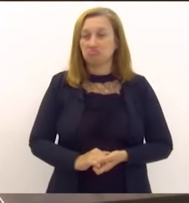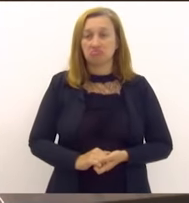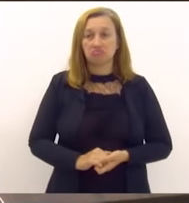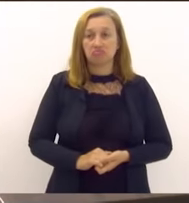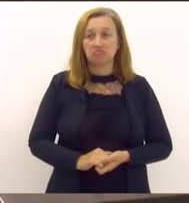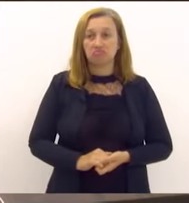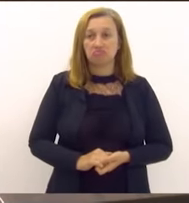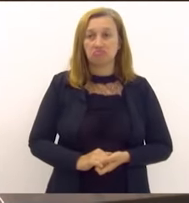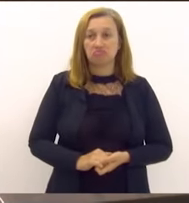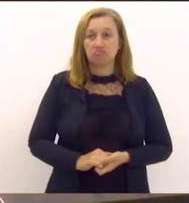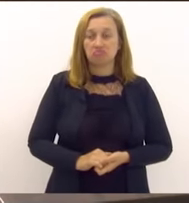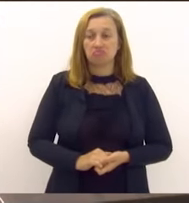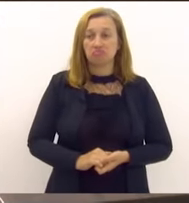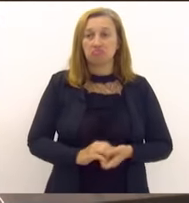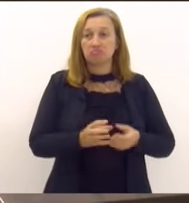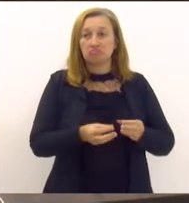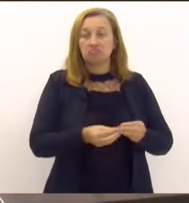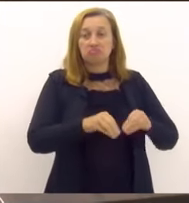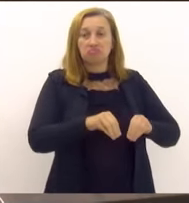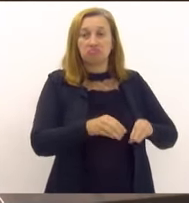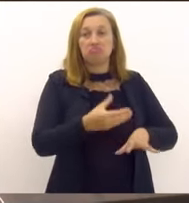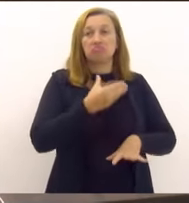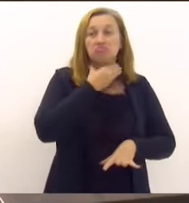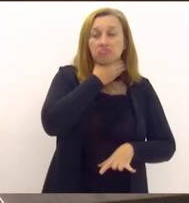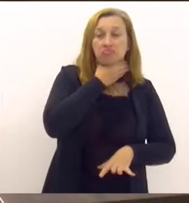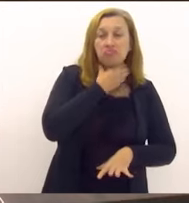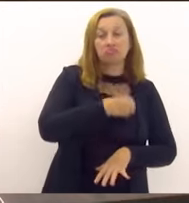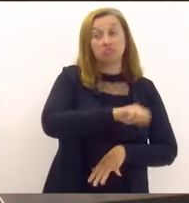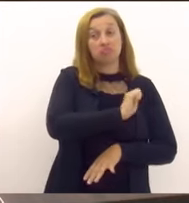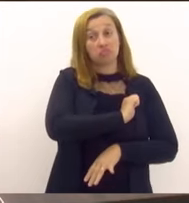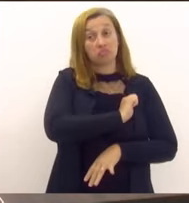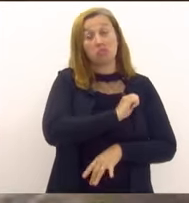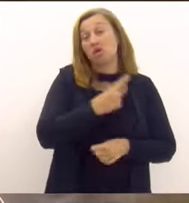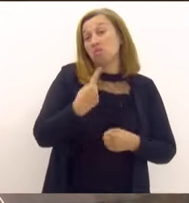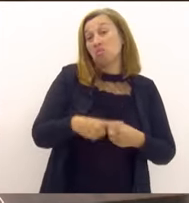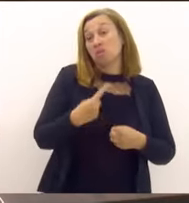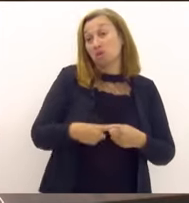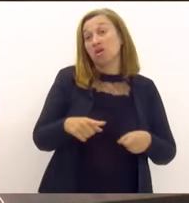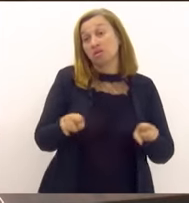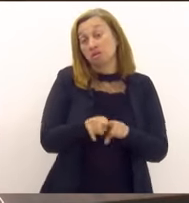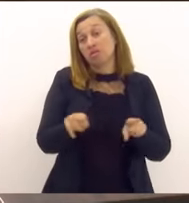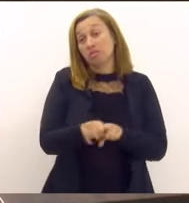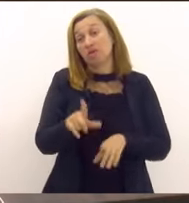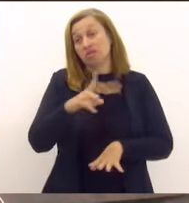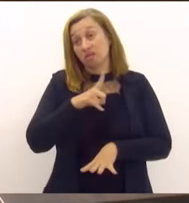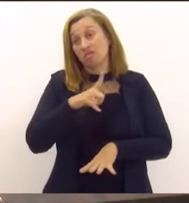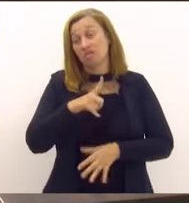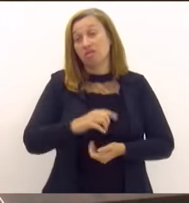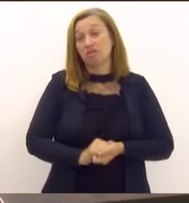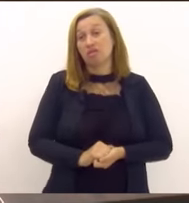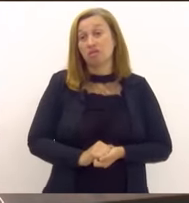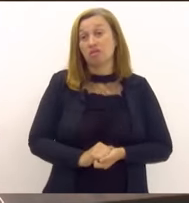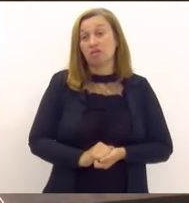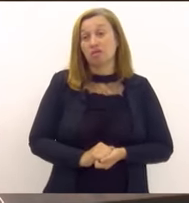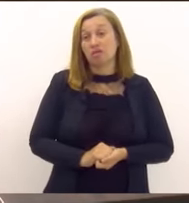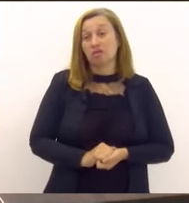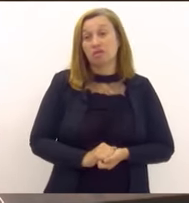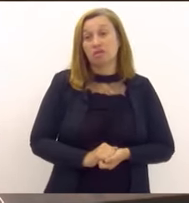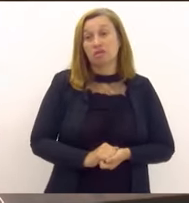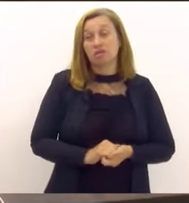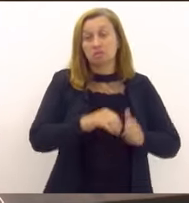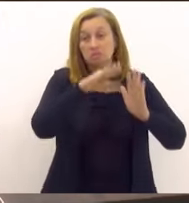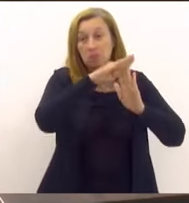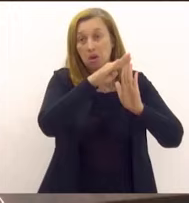uma agressão ao regime de recuperação fiscal. Até porque tem também a tabela dos cargos em